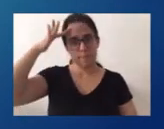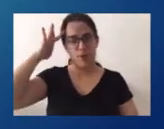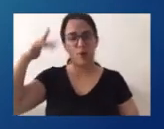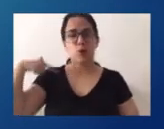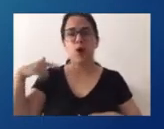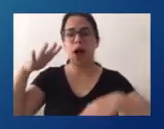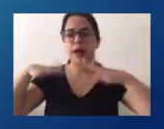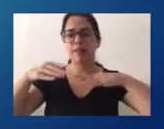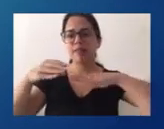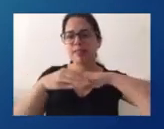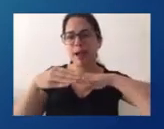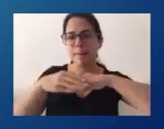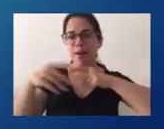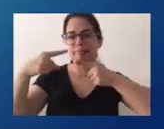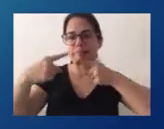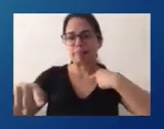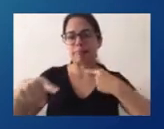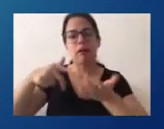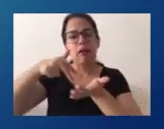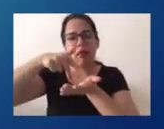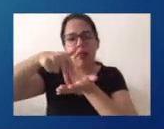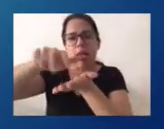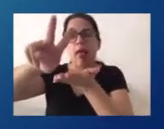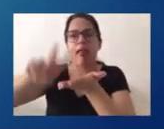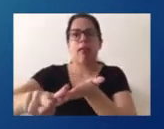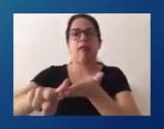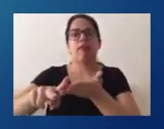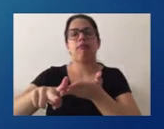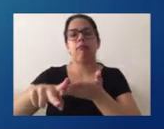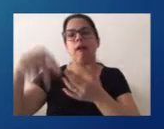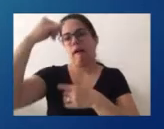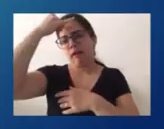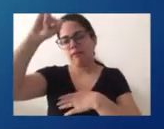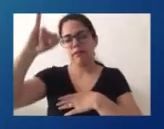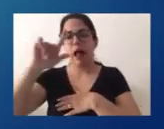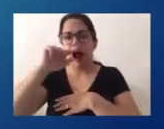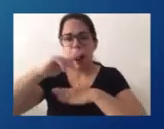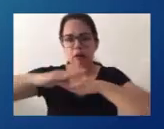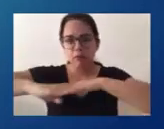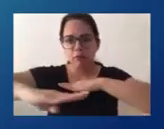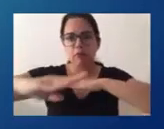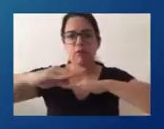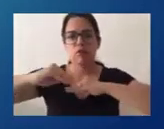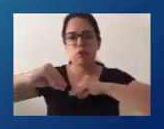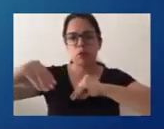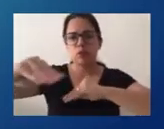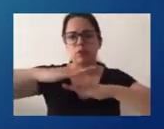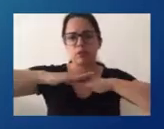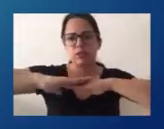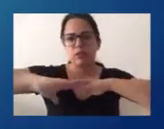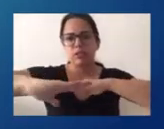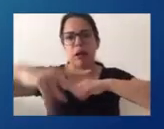Existem vários tipos de EPI para pessoas que trabalham nesse tipo de ambiente, né? Então, desde pessoas